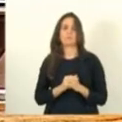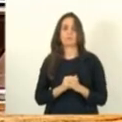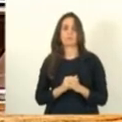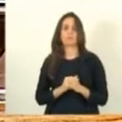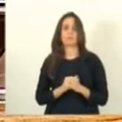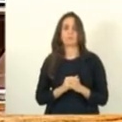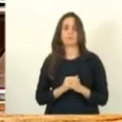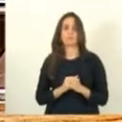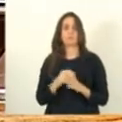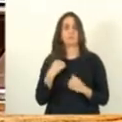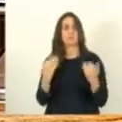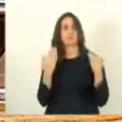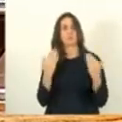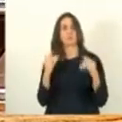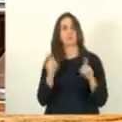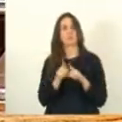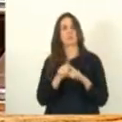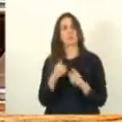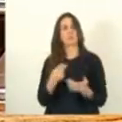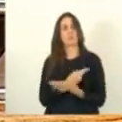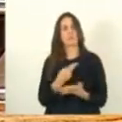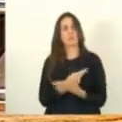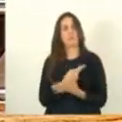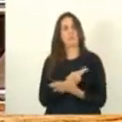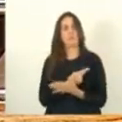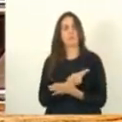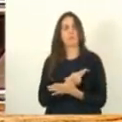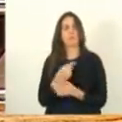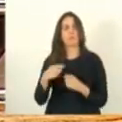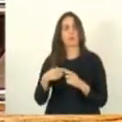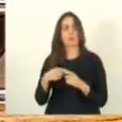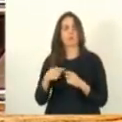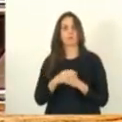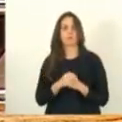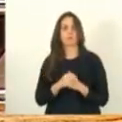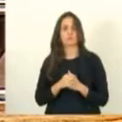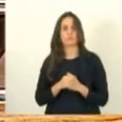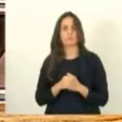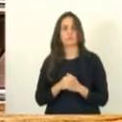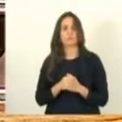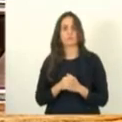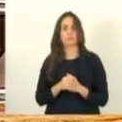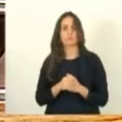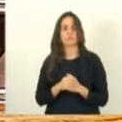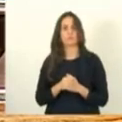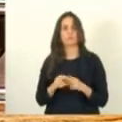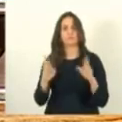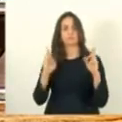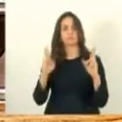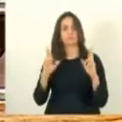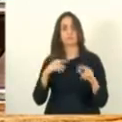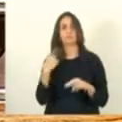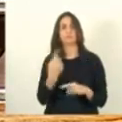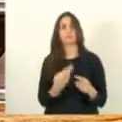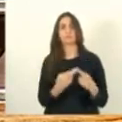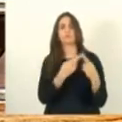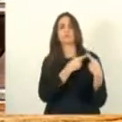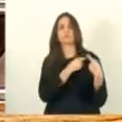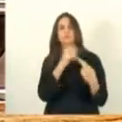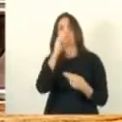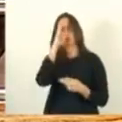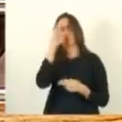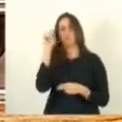E desconfio também que foi erro médico. Eu creio que nós temos um papel fundamental